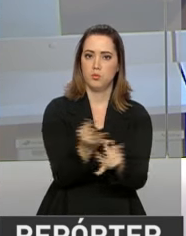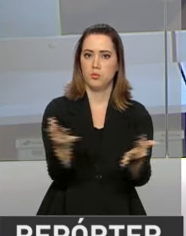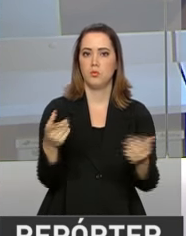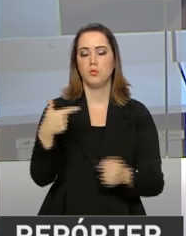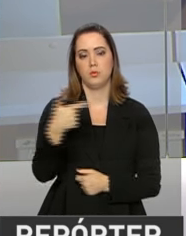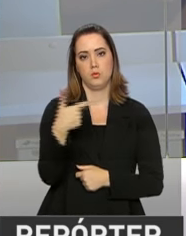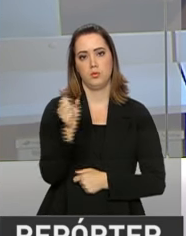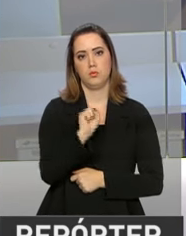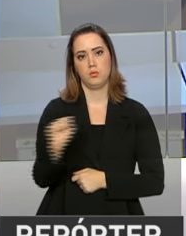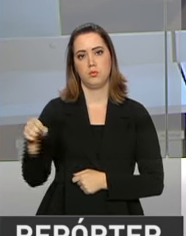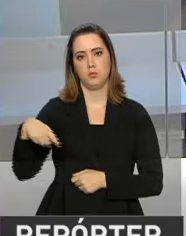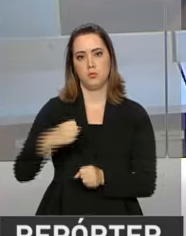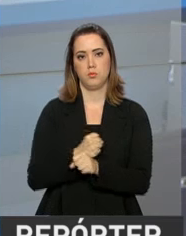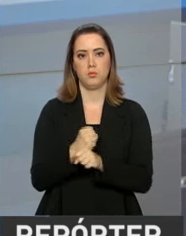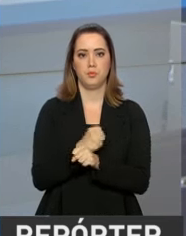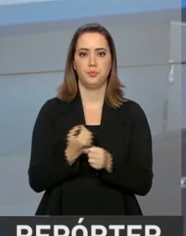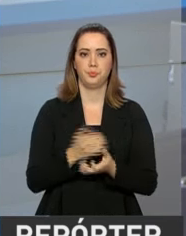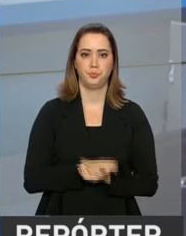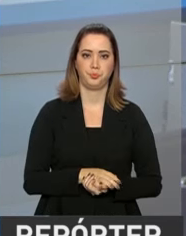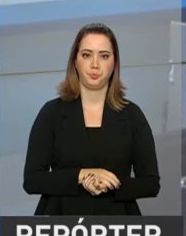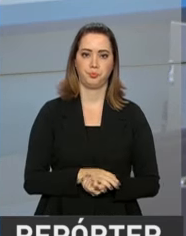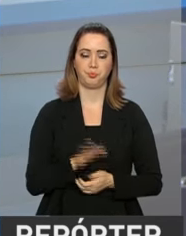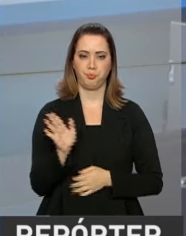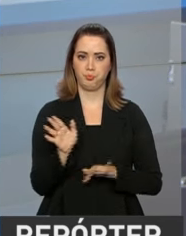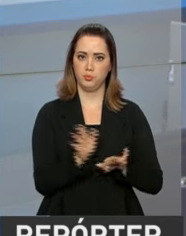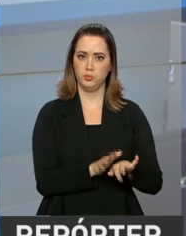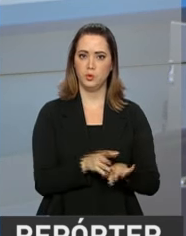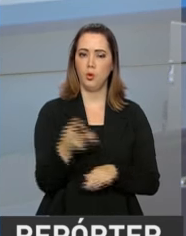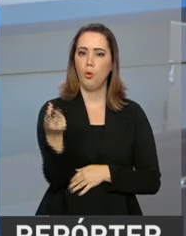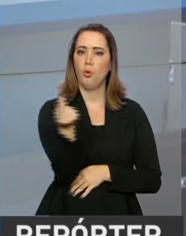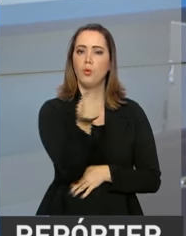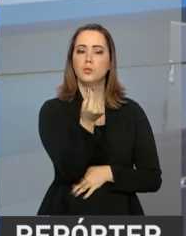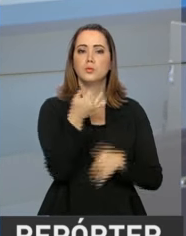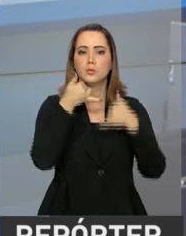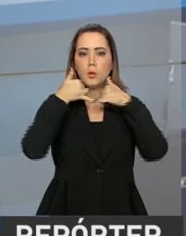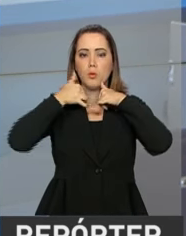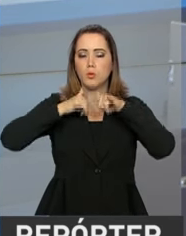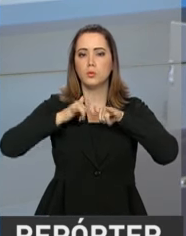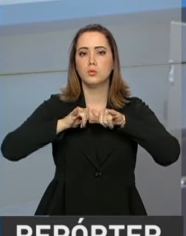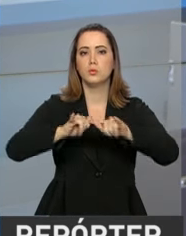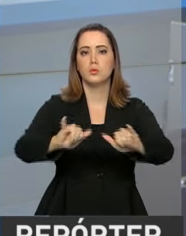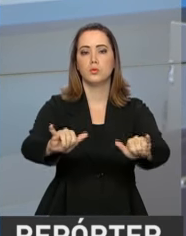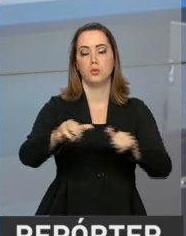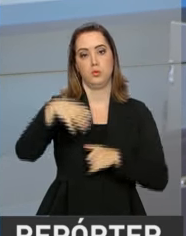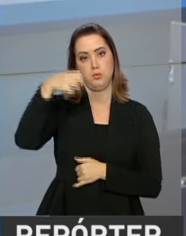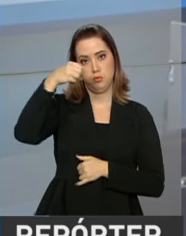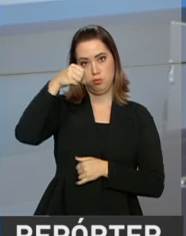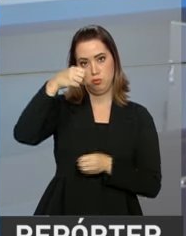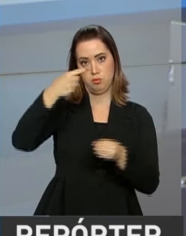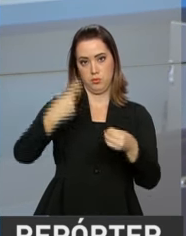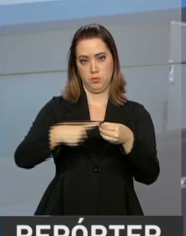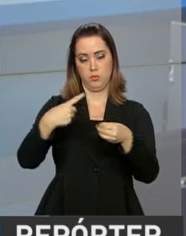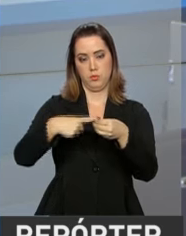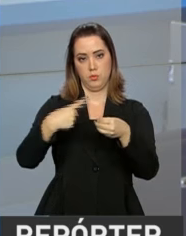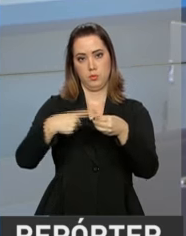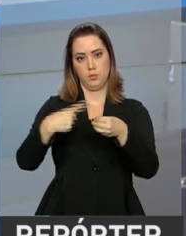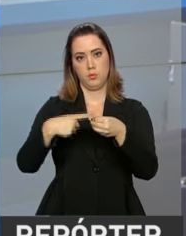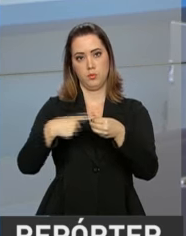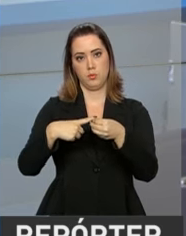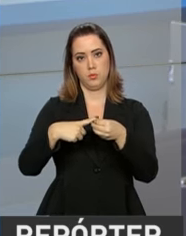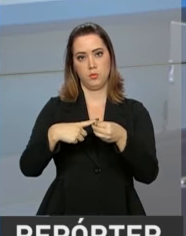segundo semestre deste ano. O preço da energia elétrica para consumidores de 9 municípios no Rio Grande do Sul